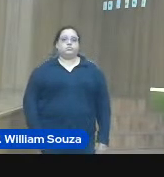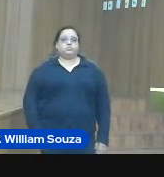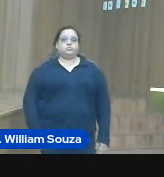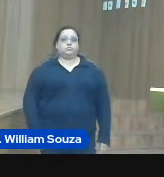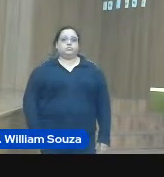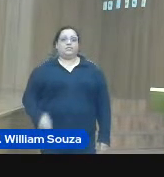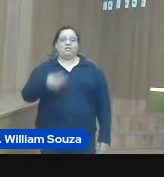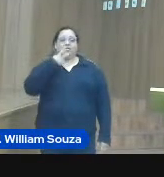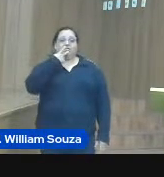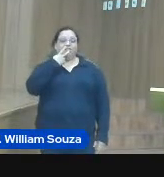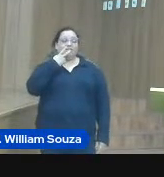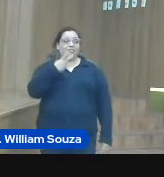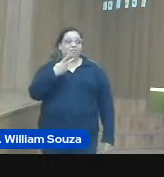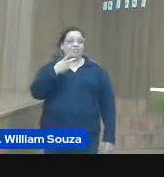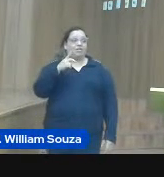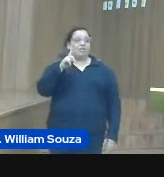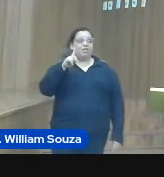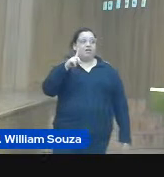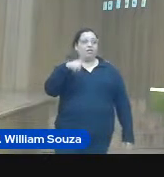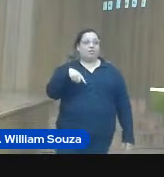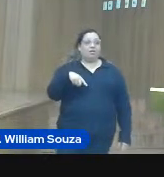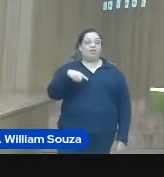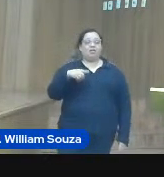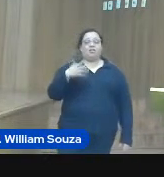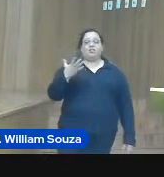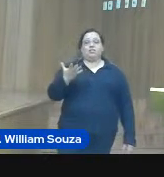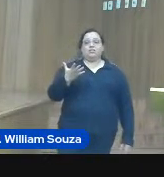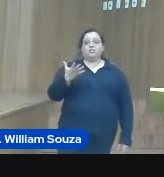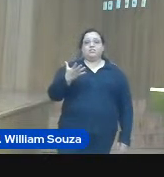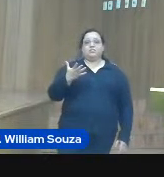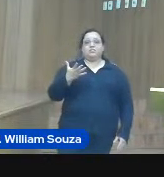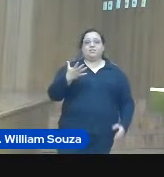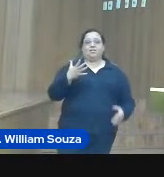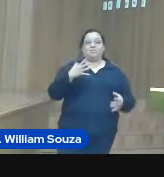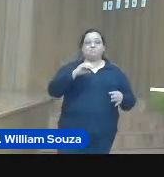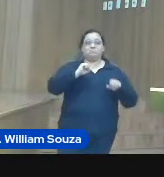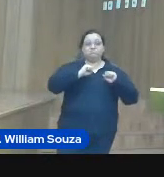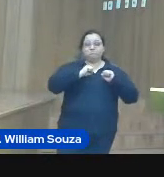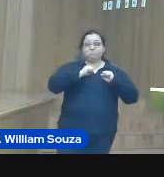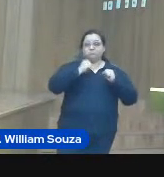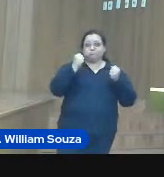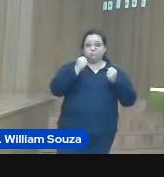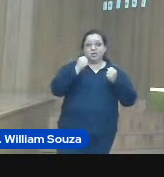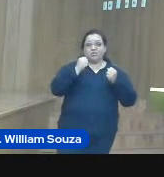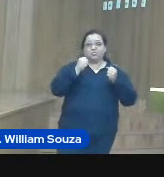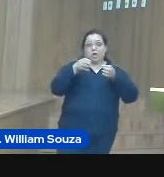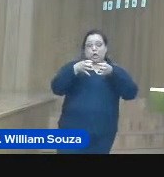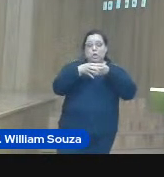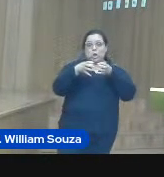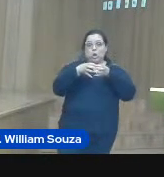modo, ela é uma herança da arrogância colonial.